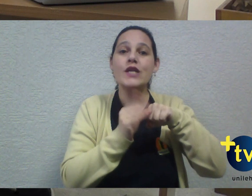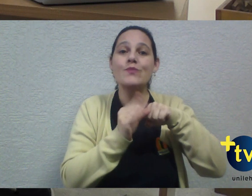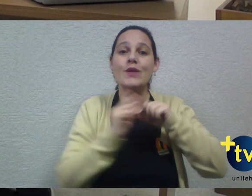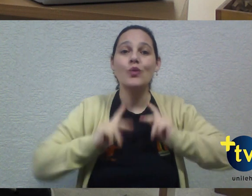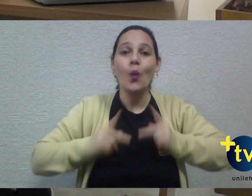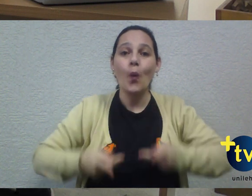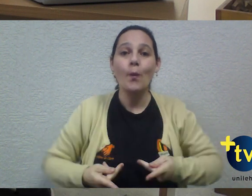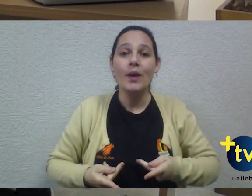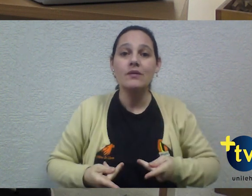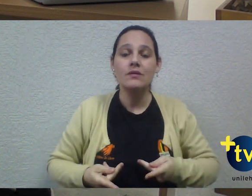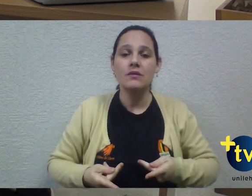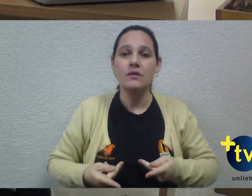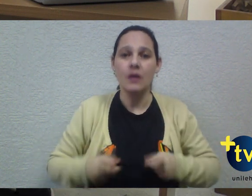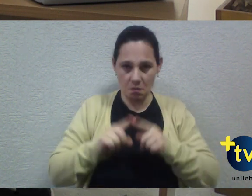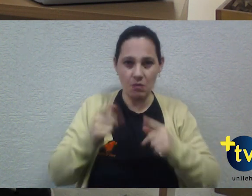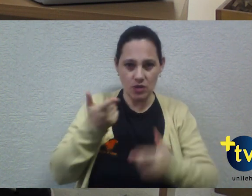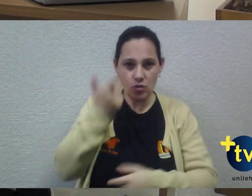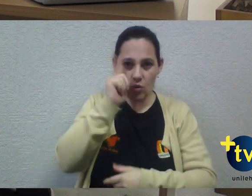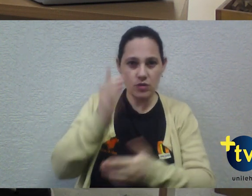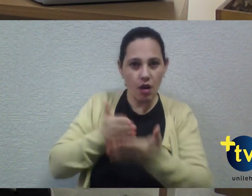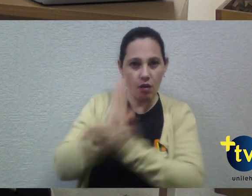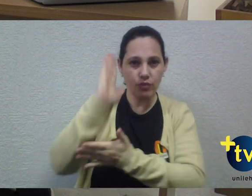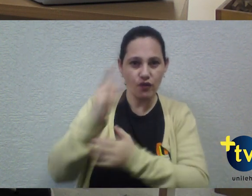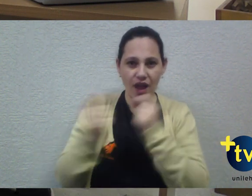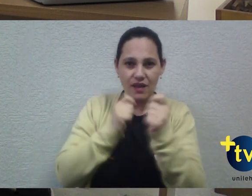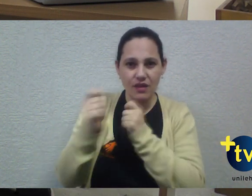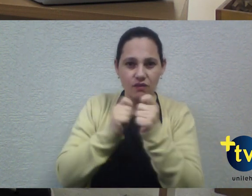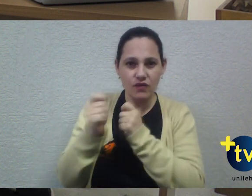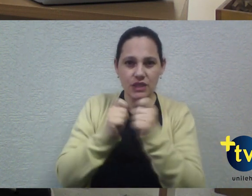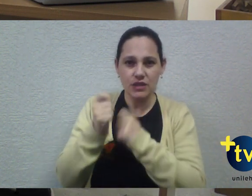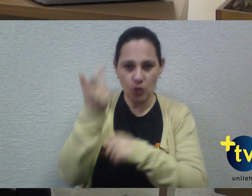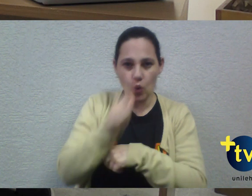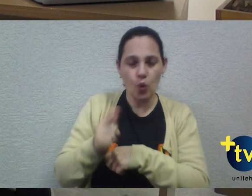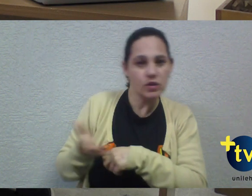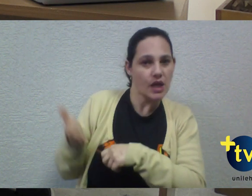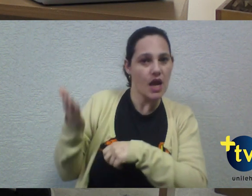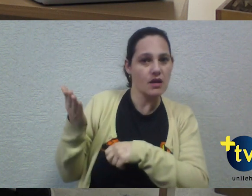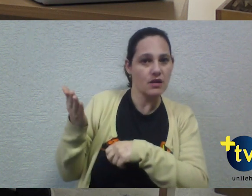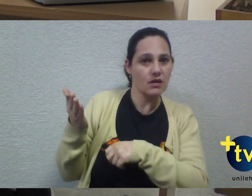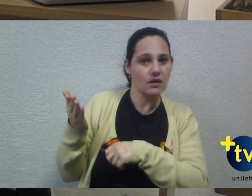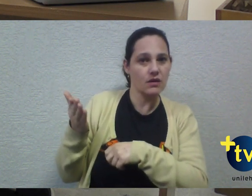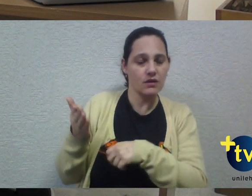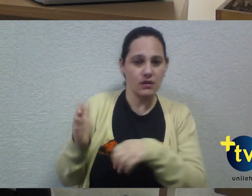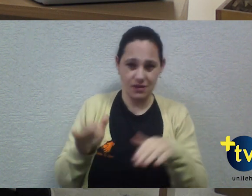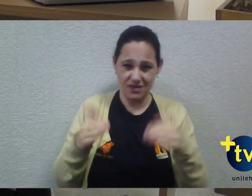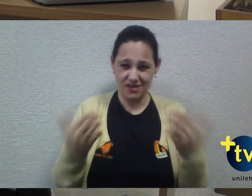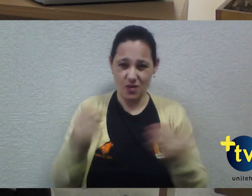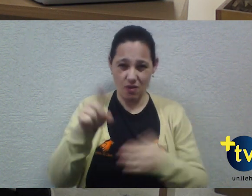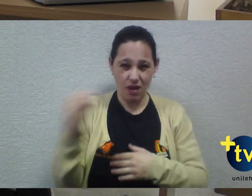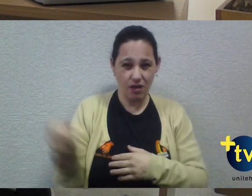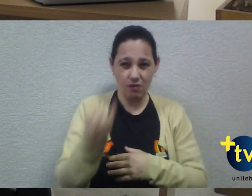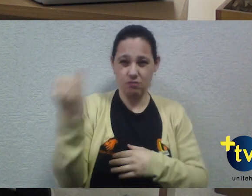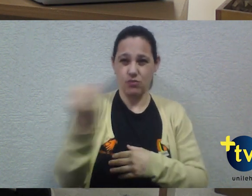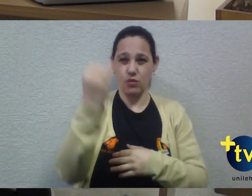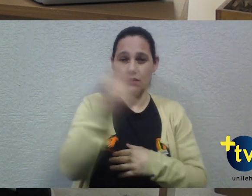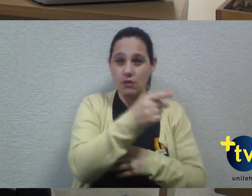conhecimento e desenvolvimento humano, mas que consegue passar numa entrevista de emprego. Então é muito importante você destacar e você perceber